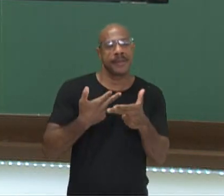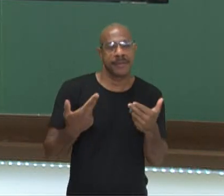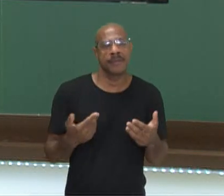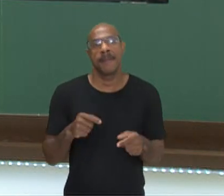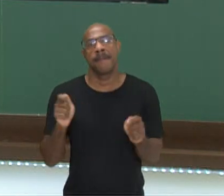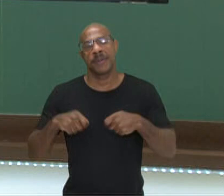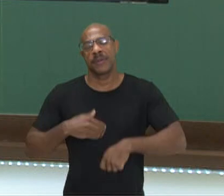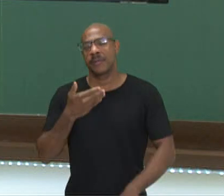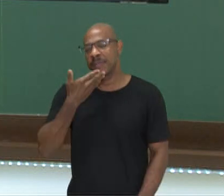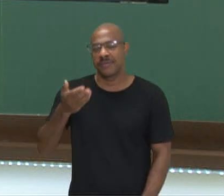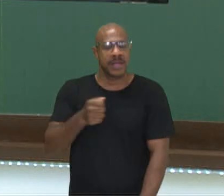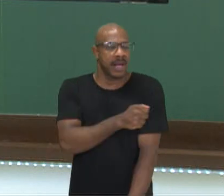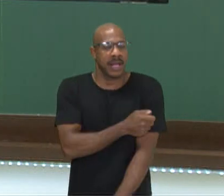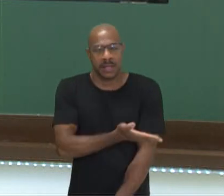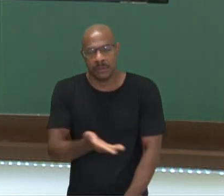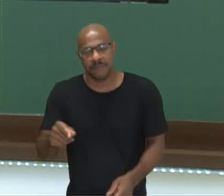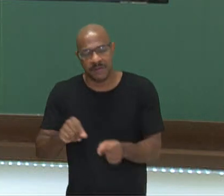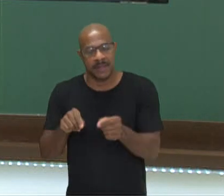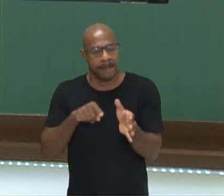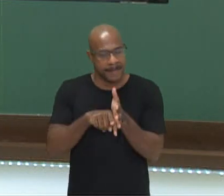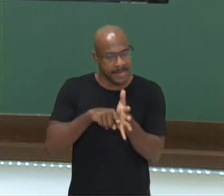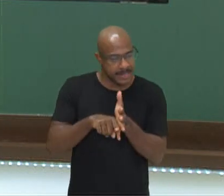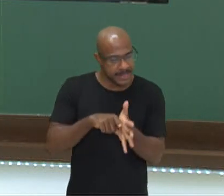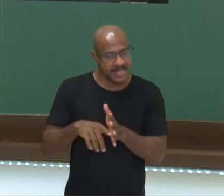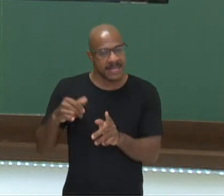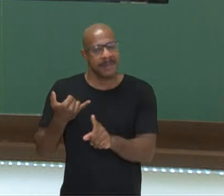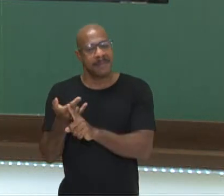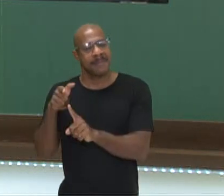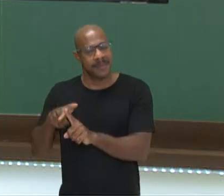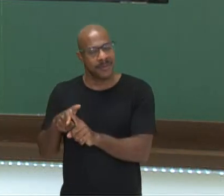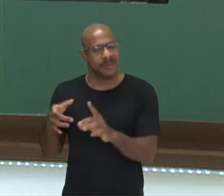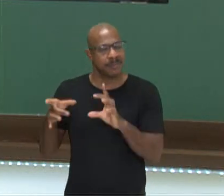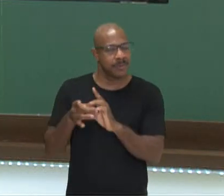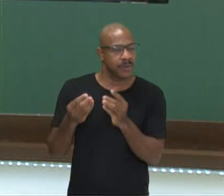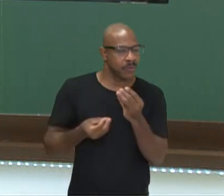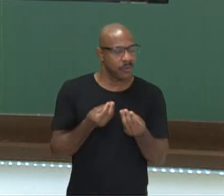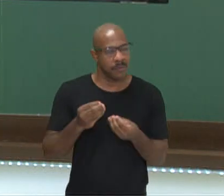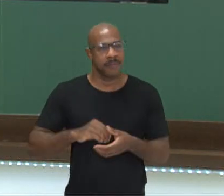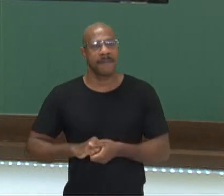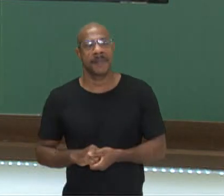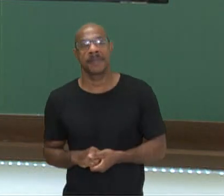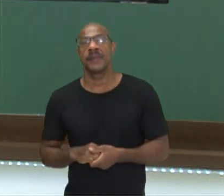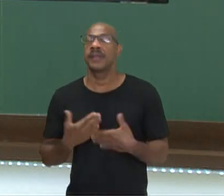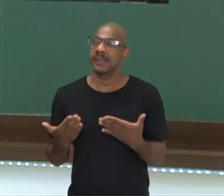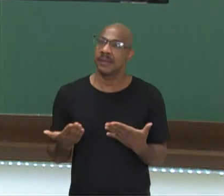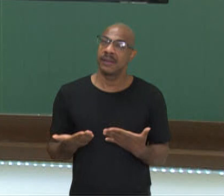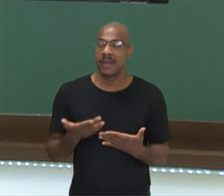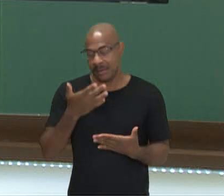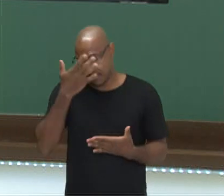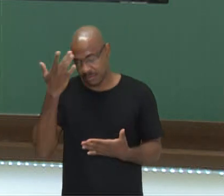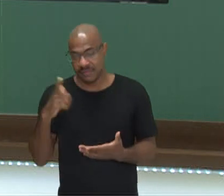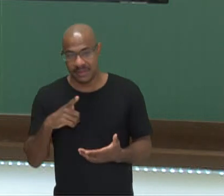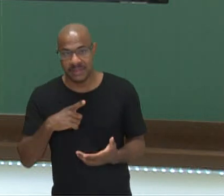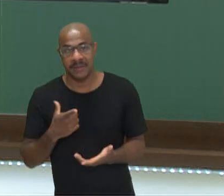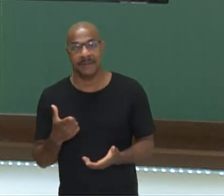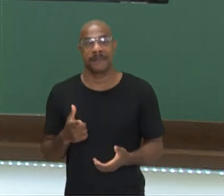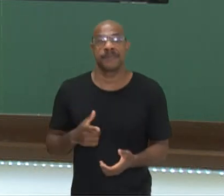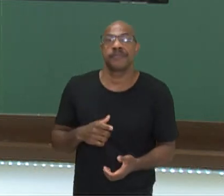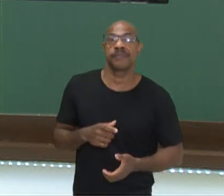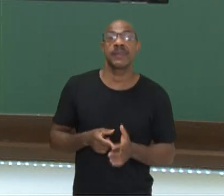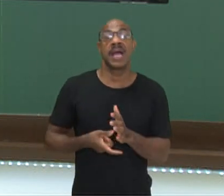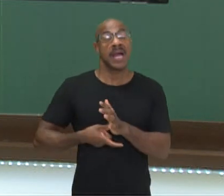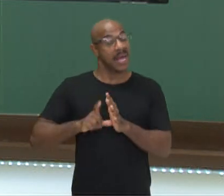pedir para os alunos que façam pesquisas, que façam redações, e alguém vai se opor a ele. Antes que chegue a